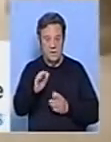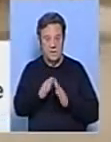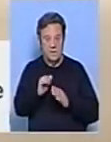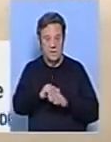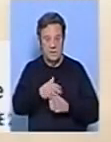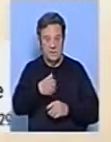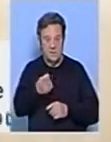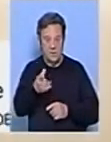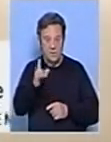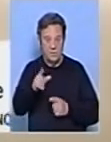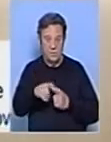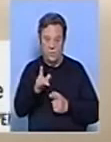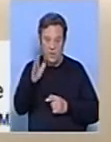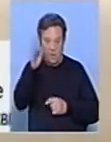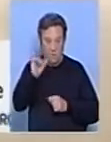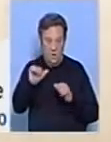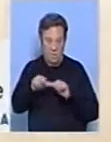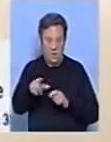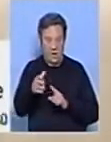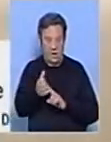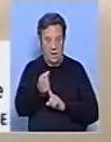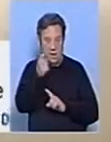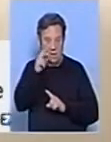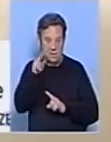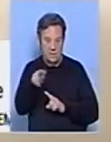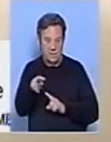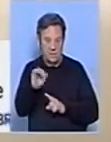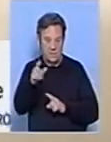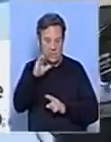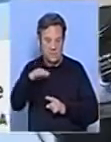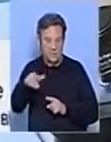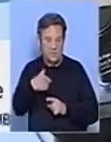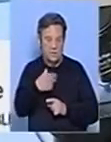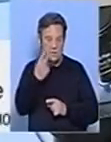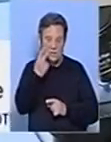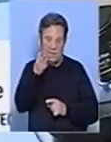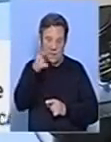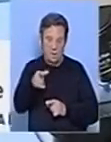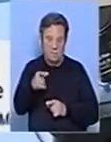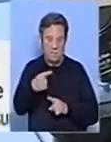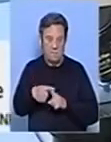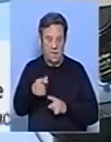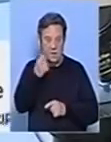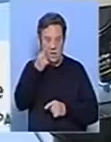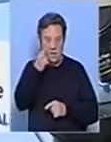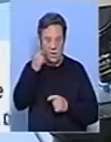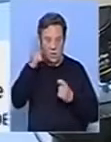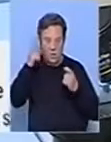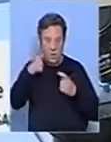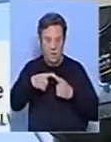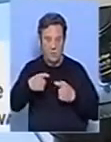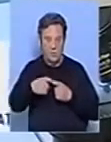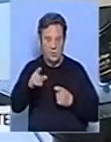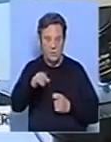Não são animais de laboratório, mas captaram a atenção da ciência. Vimos que estes animais, além de pele, orelha e músculo, são